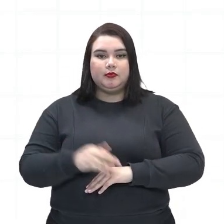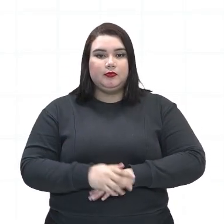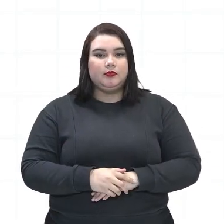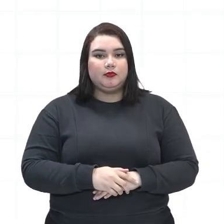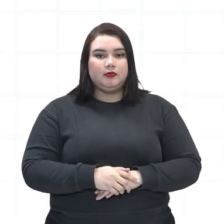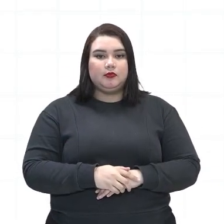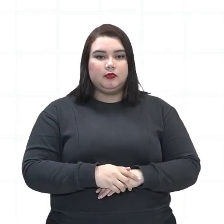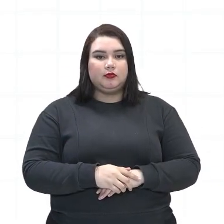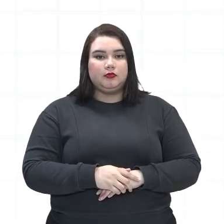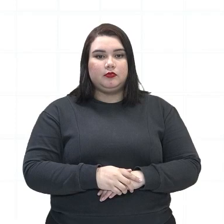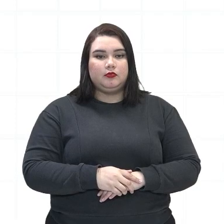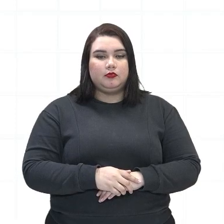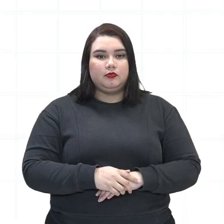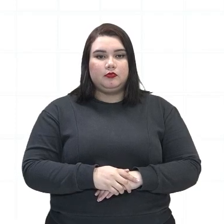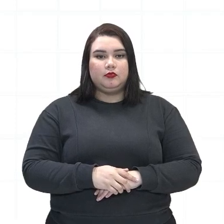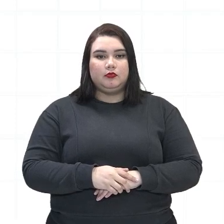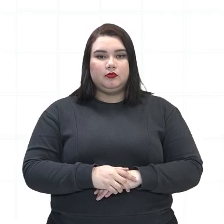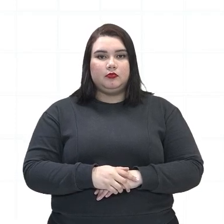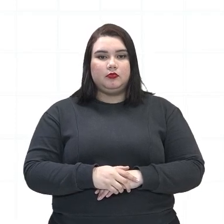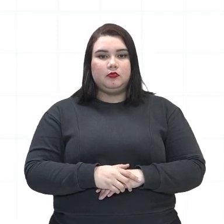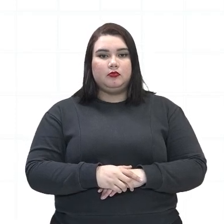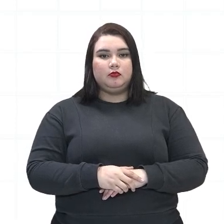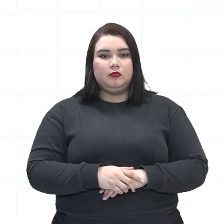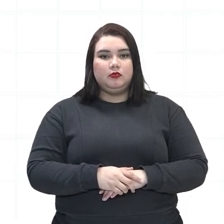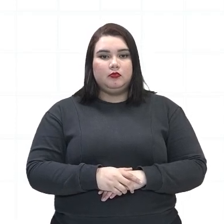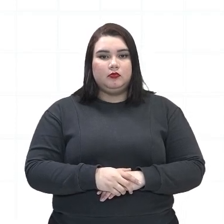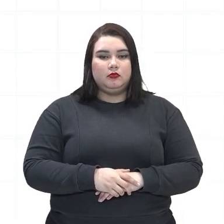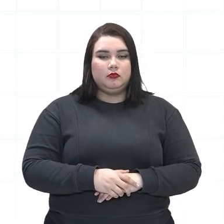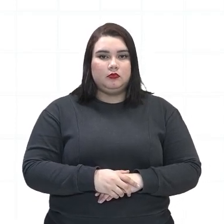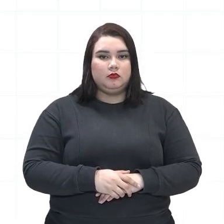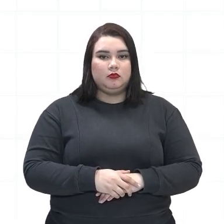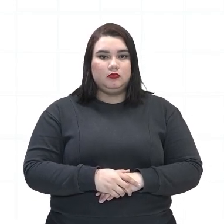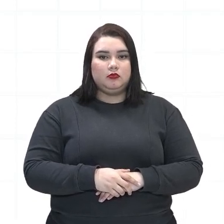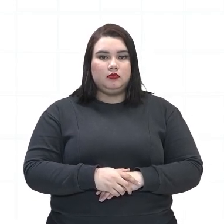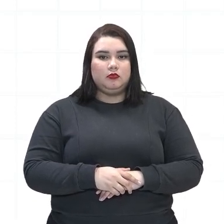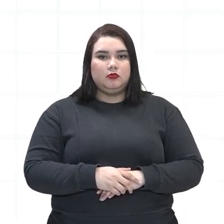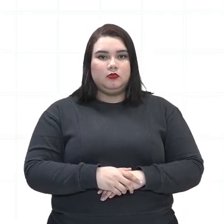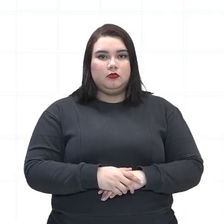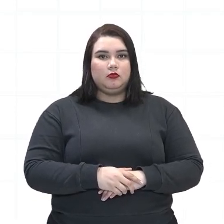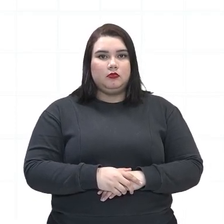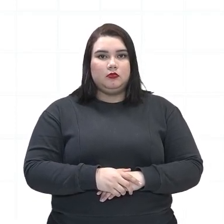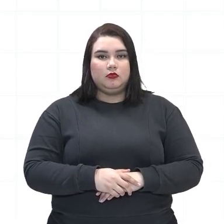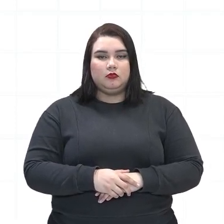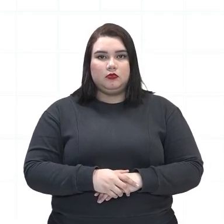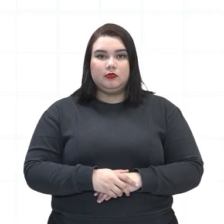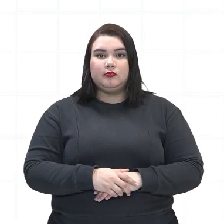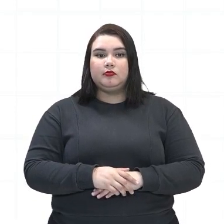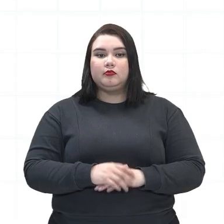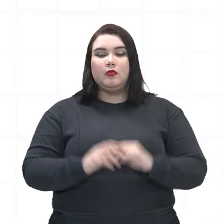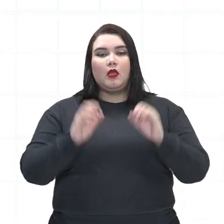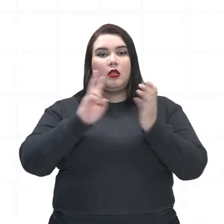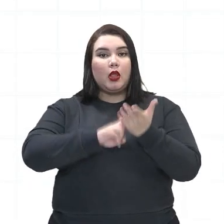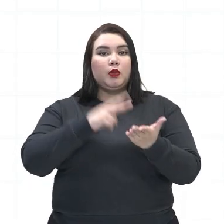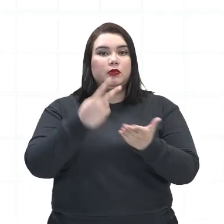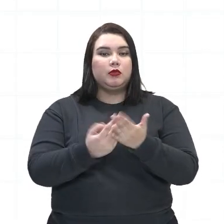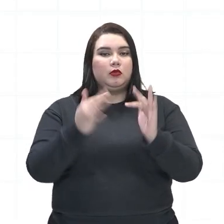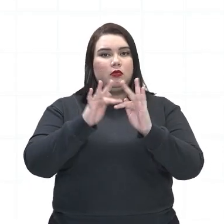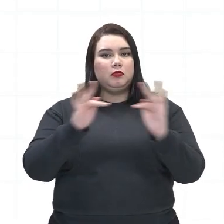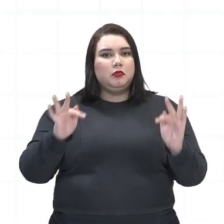the shelf. You can take any book from the shelf. Então, você pode